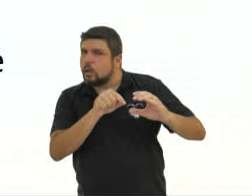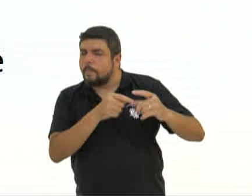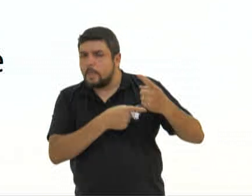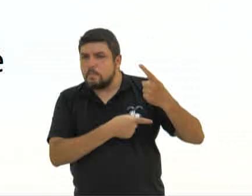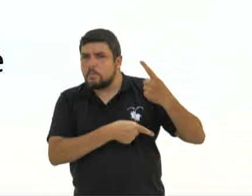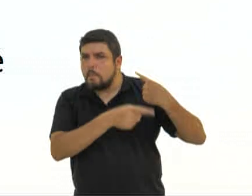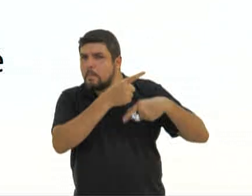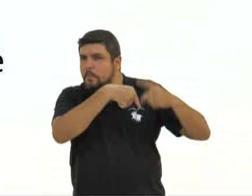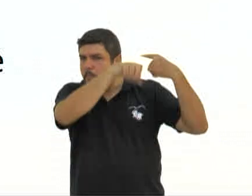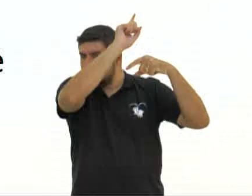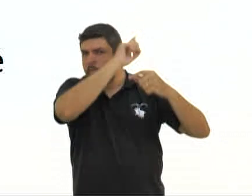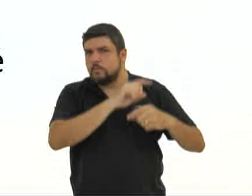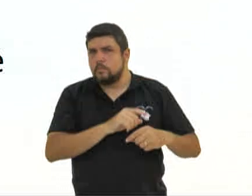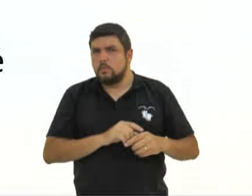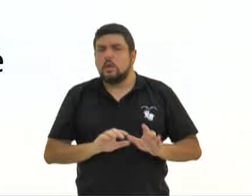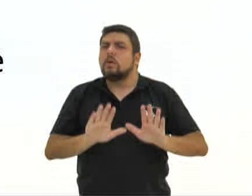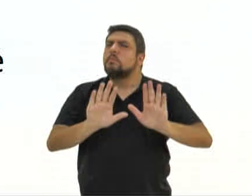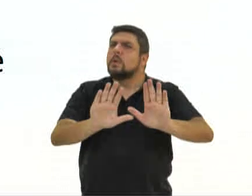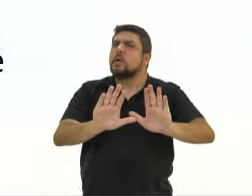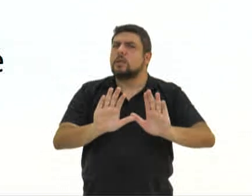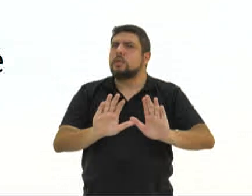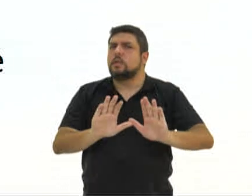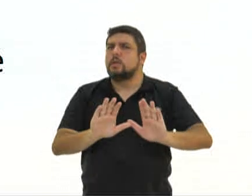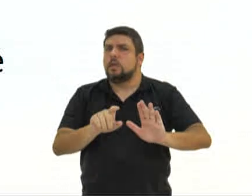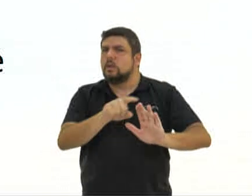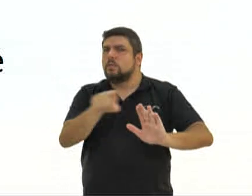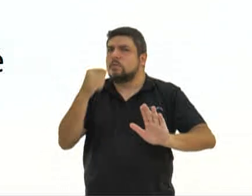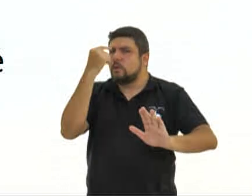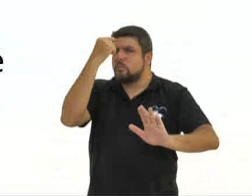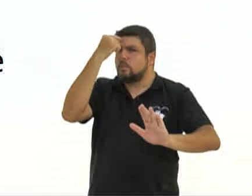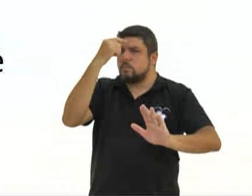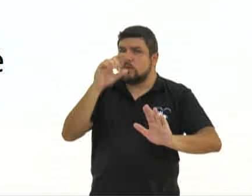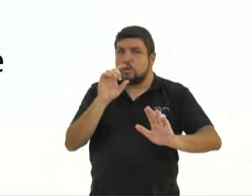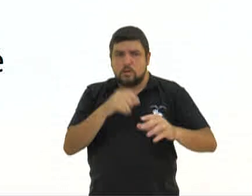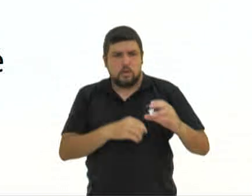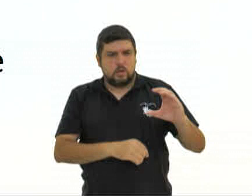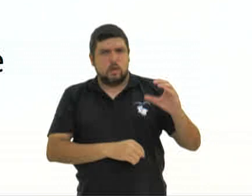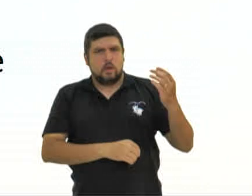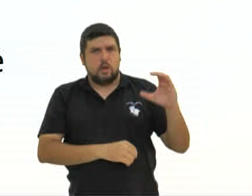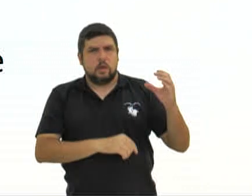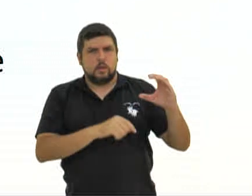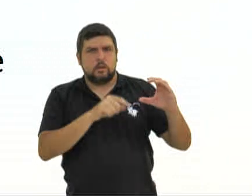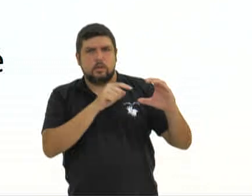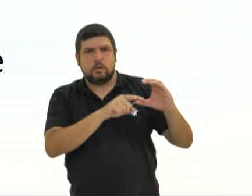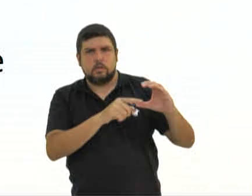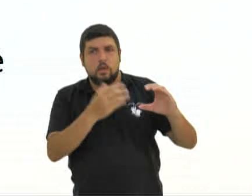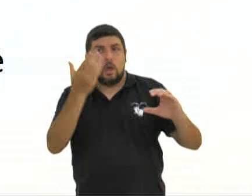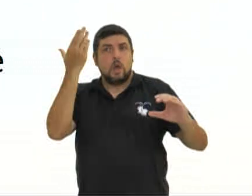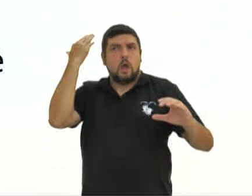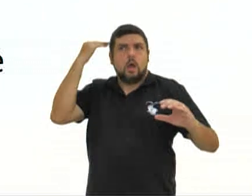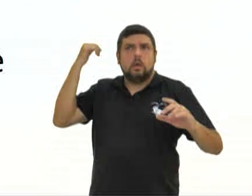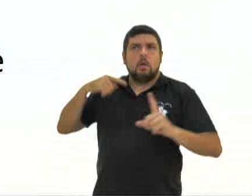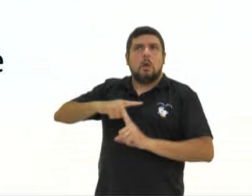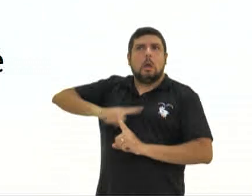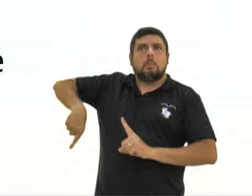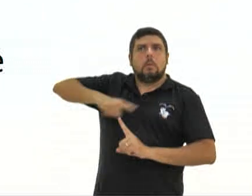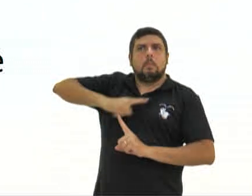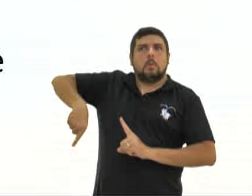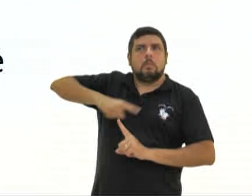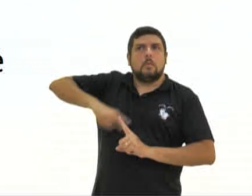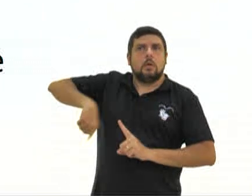quero que vocês pensem que simplesmente a ciência que era negada e vista como algo